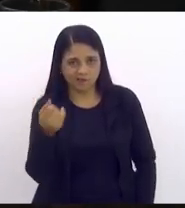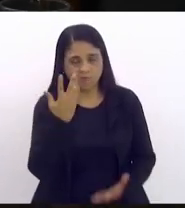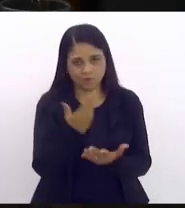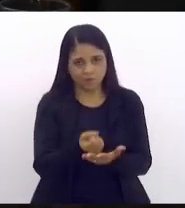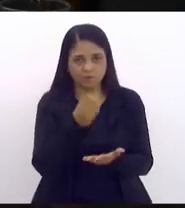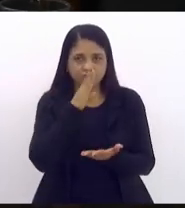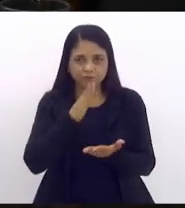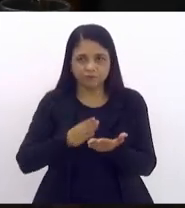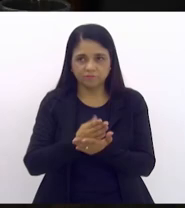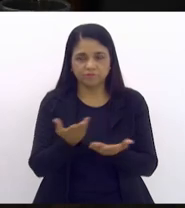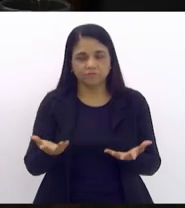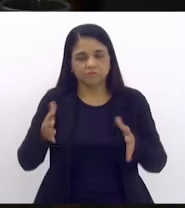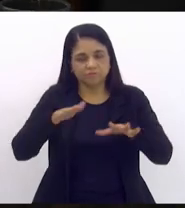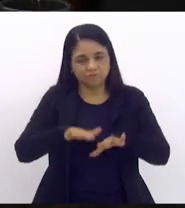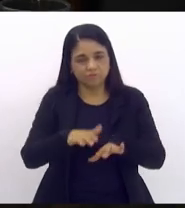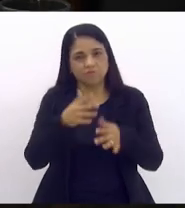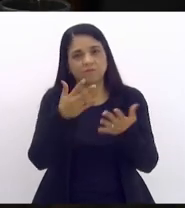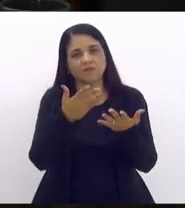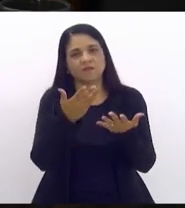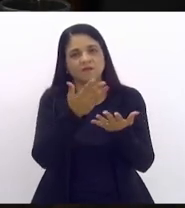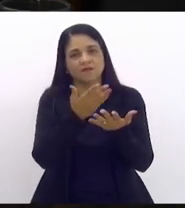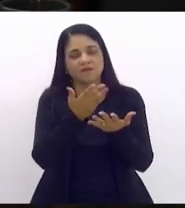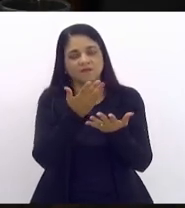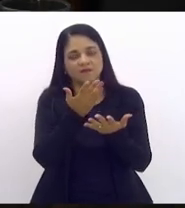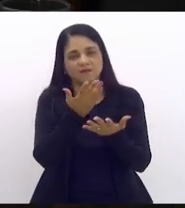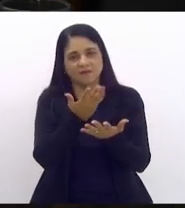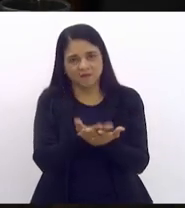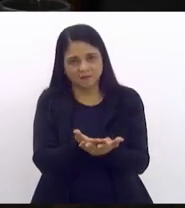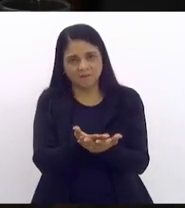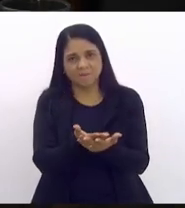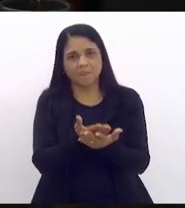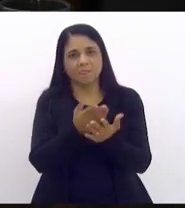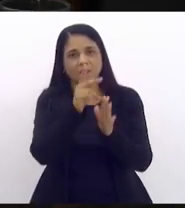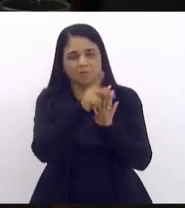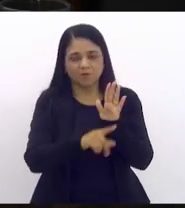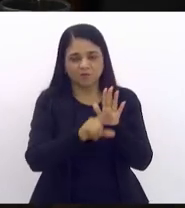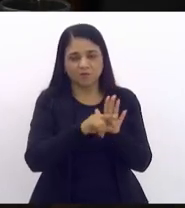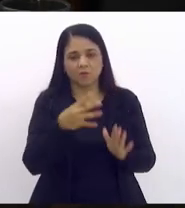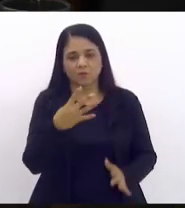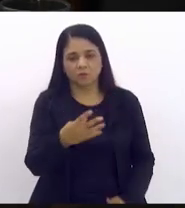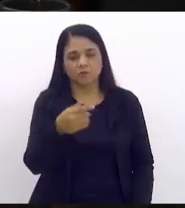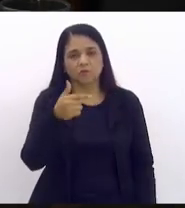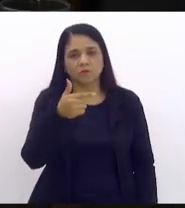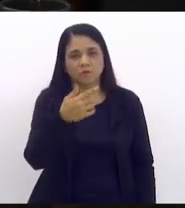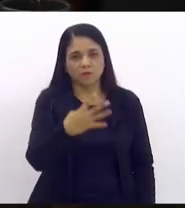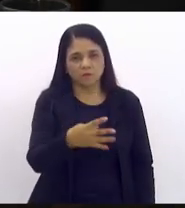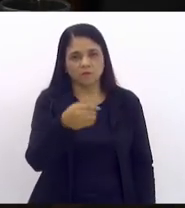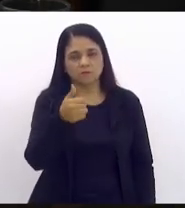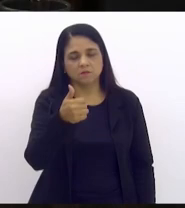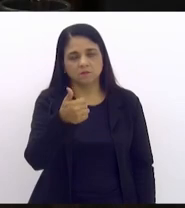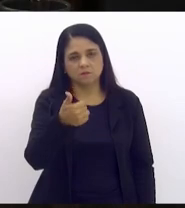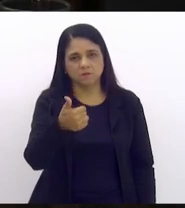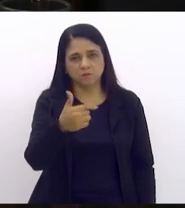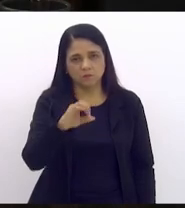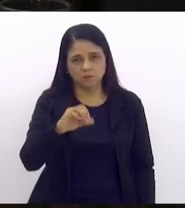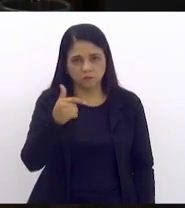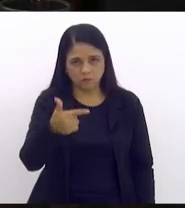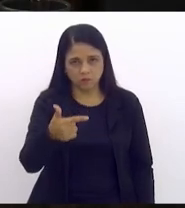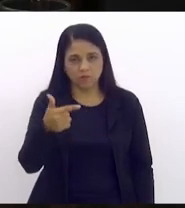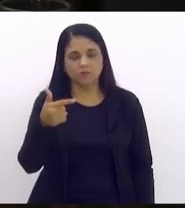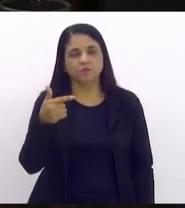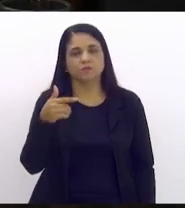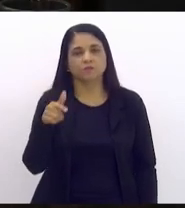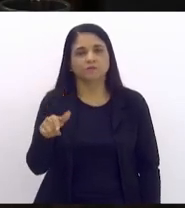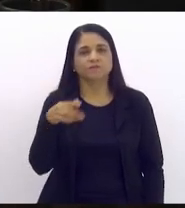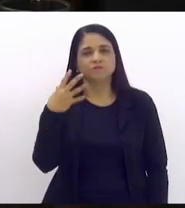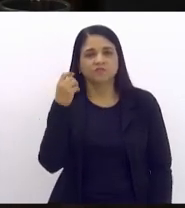o pedido de inclusão na ordem do dia do projeto de lei 4.402 de 18, deputado Átila Nunes, os senhores que